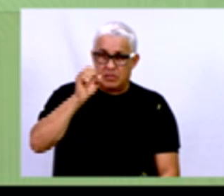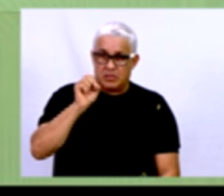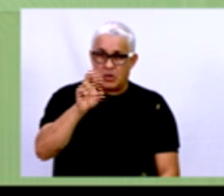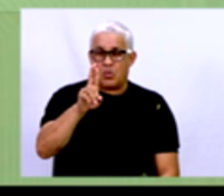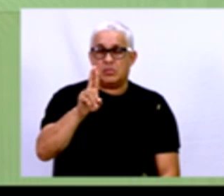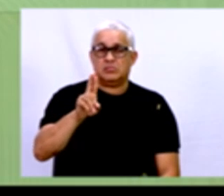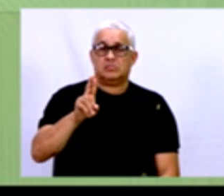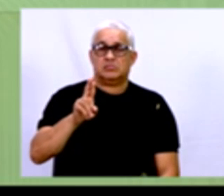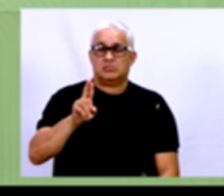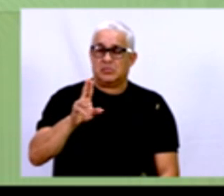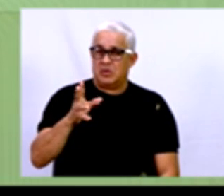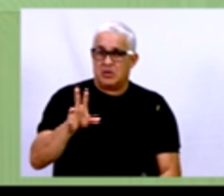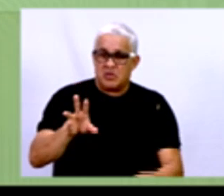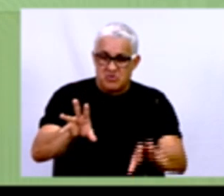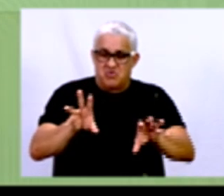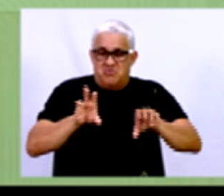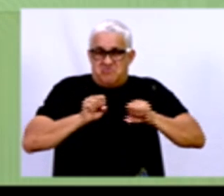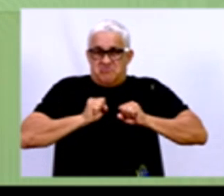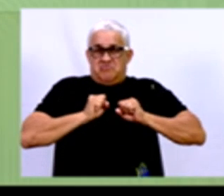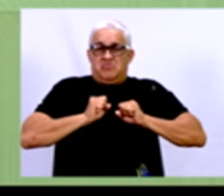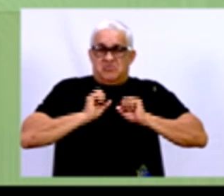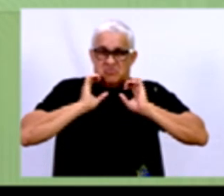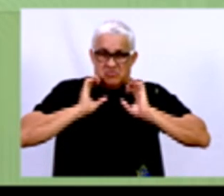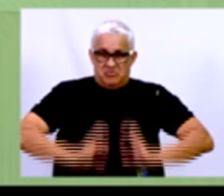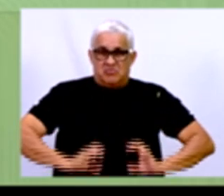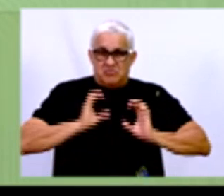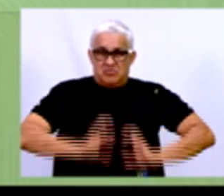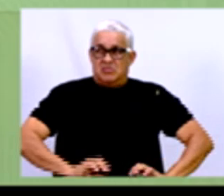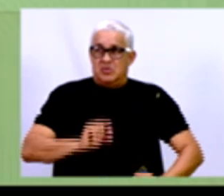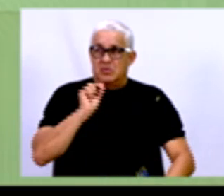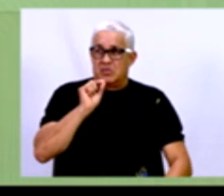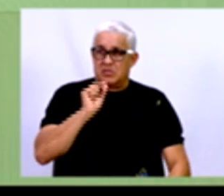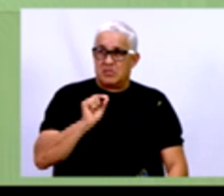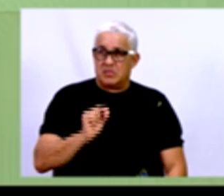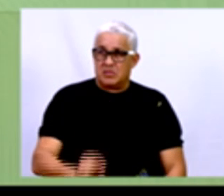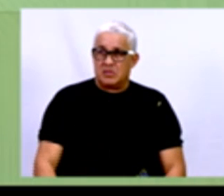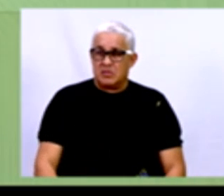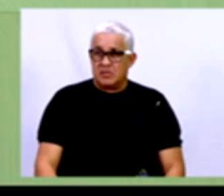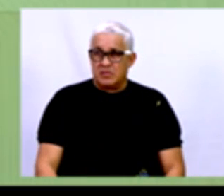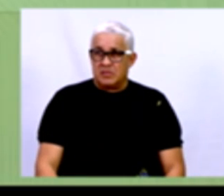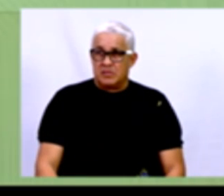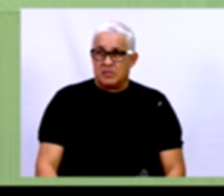a adotar um determinado comportamento, é justamente